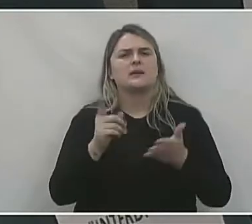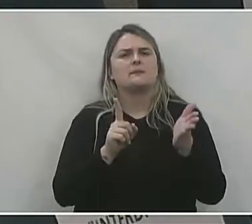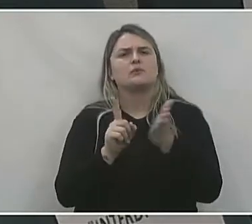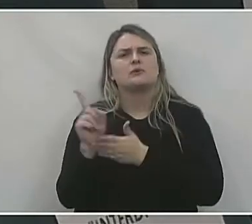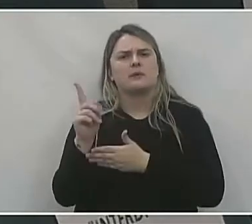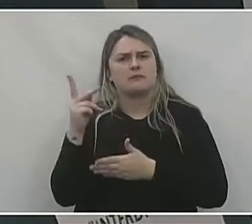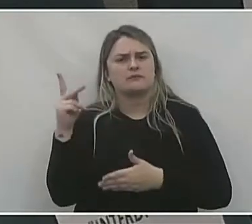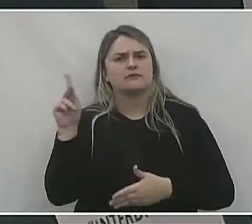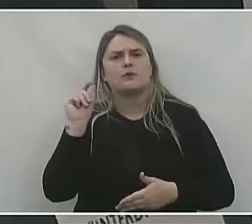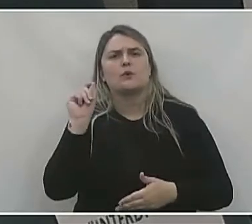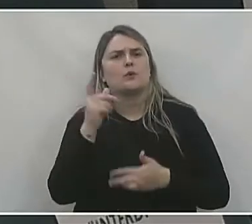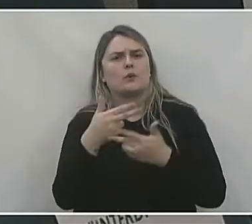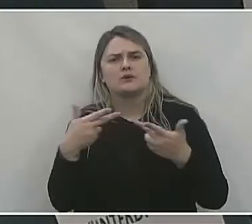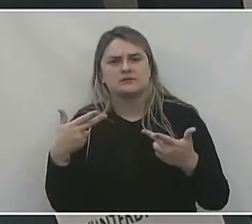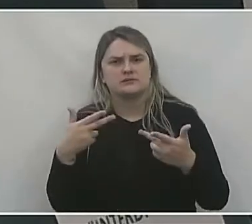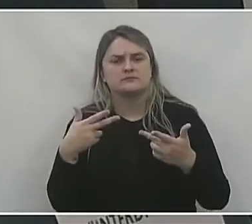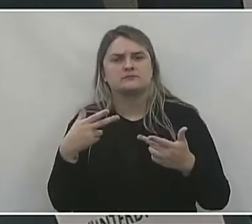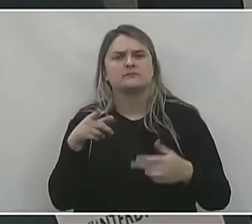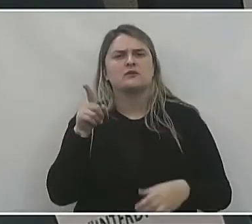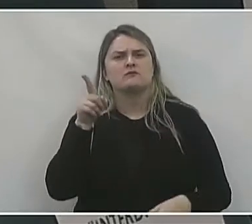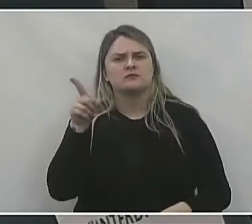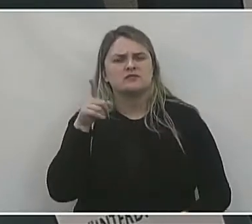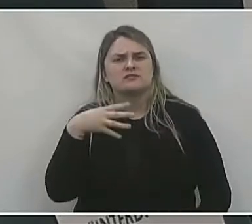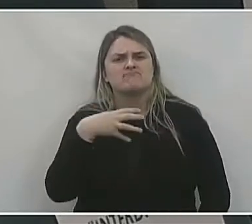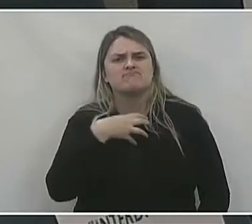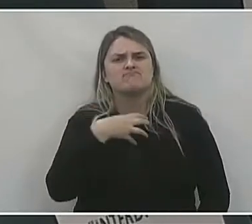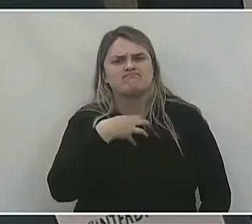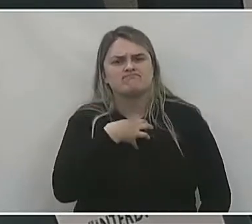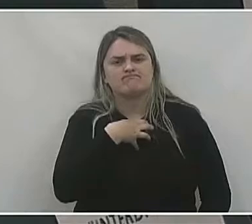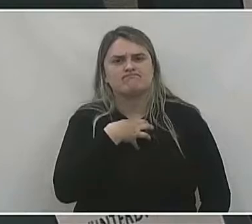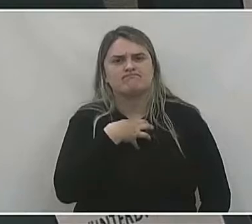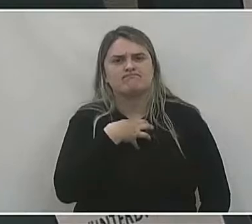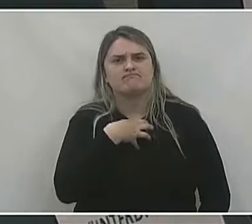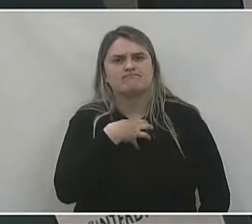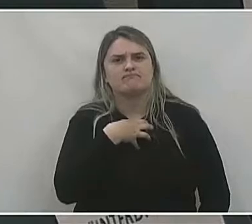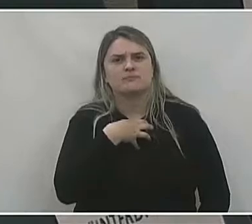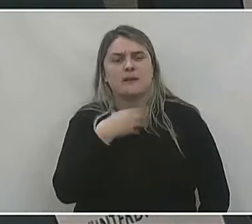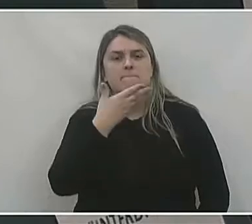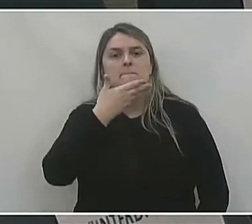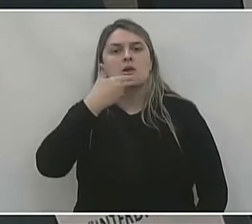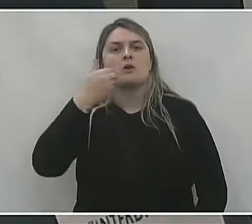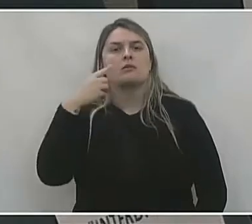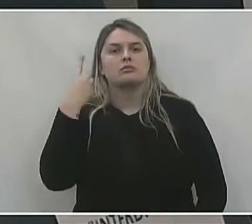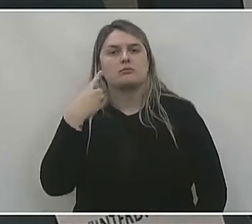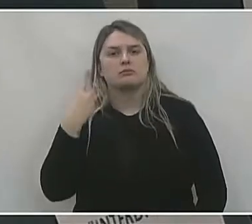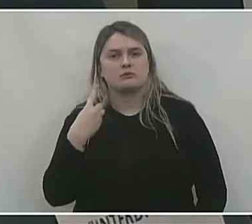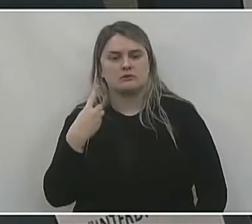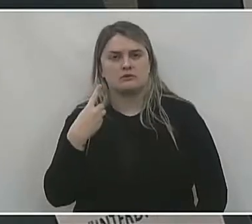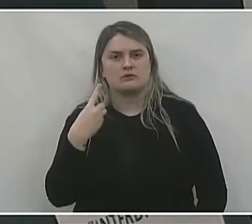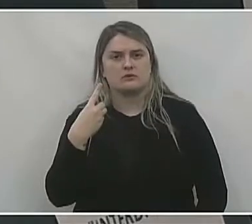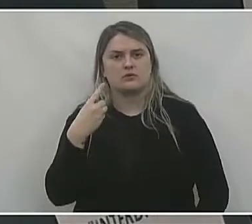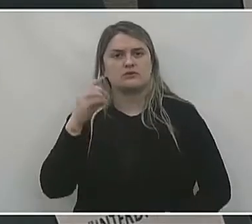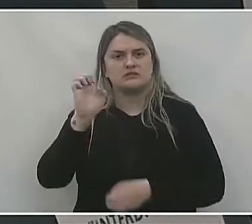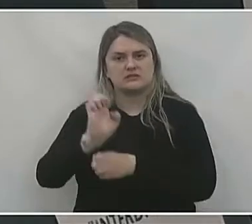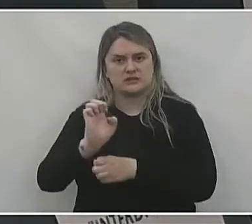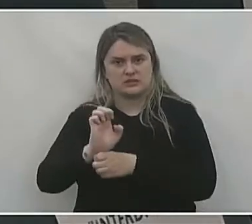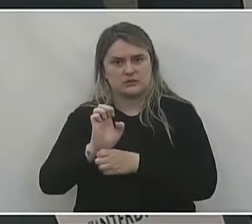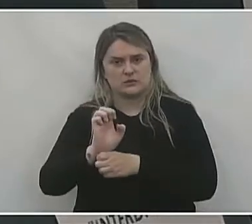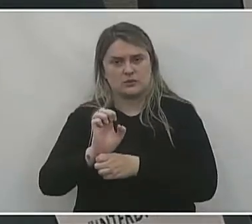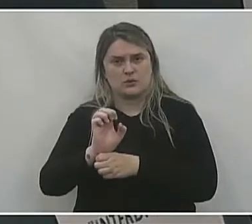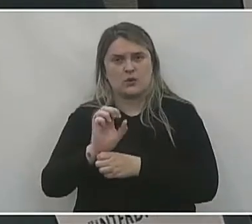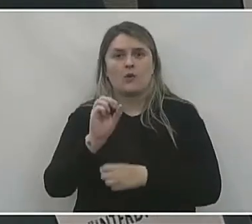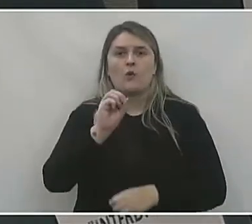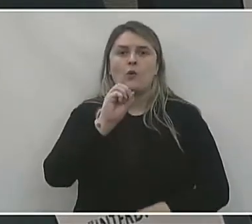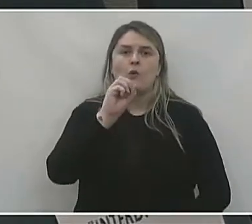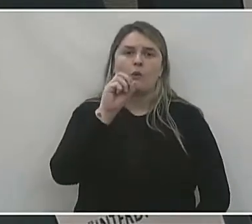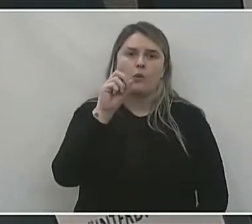para você só uma coisa. Fique à vontade. Você se sentiu melhor como deputado estadual